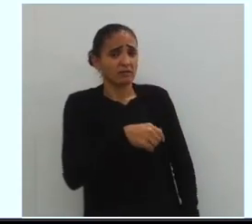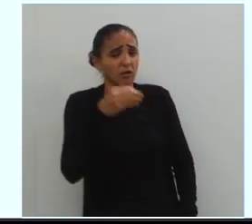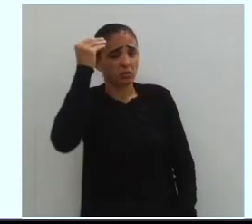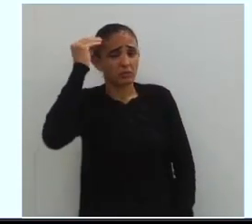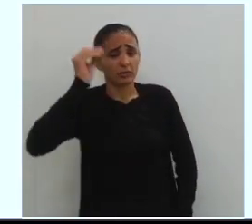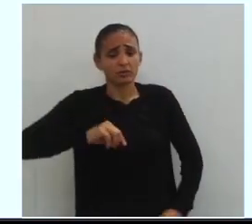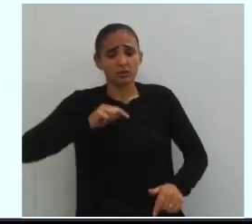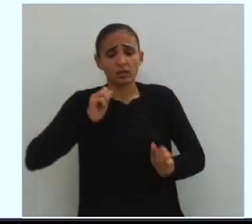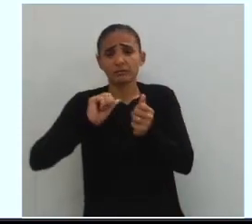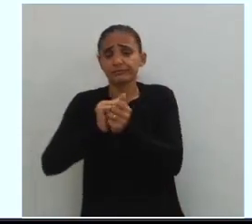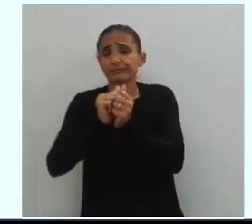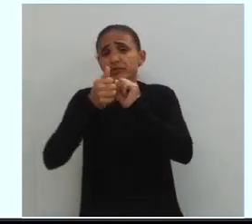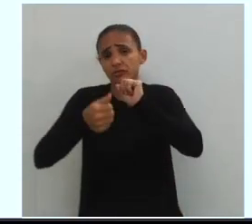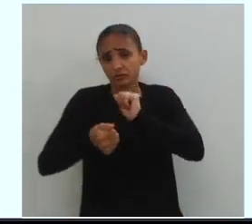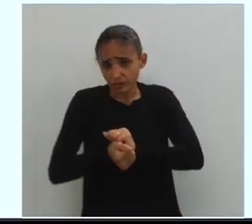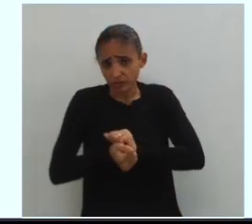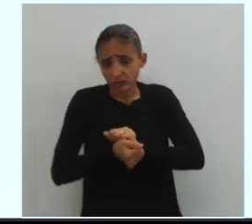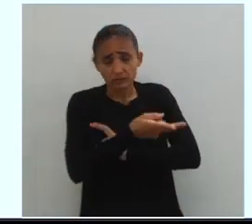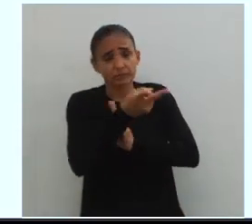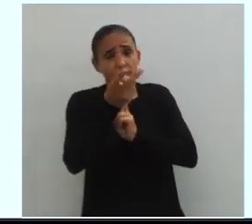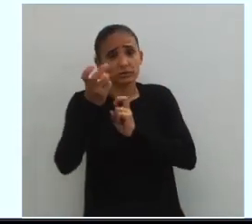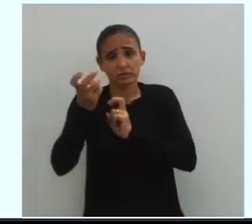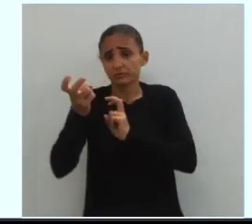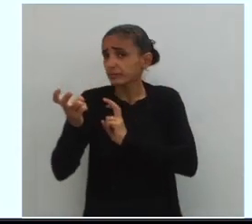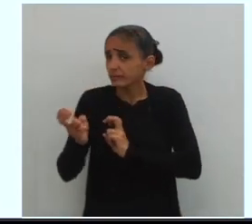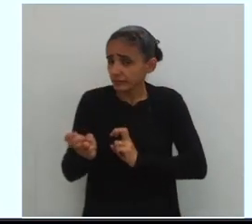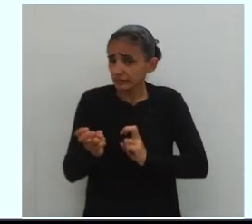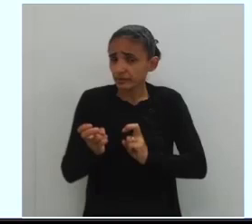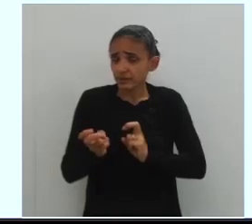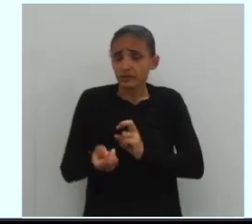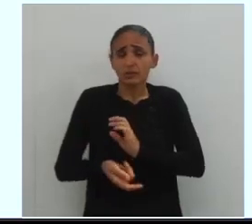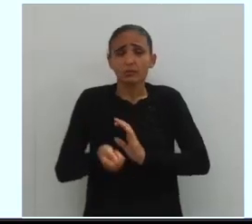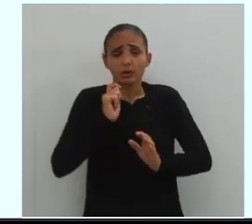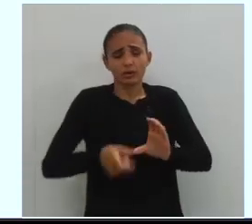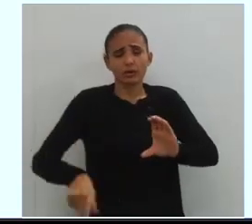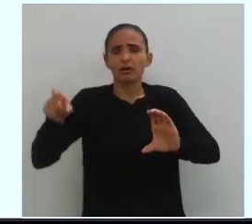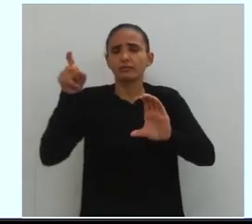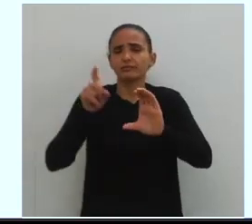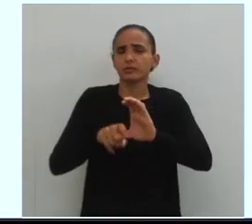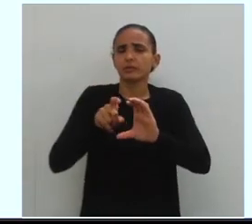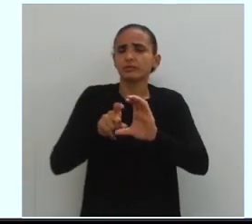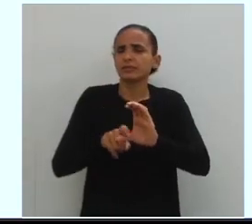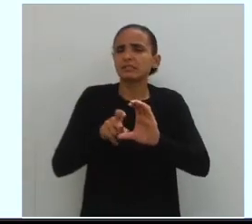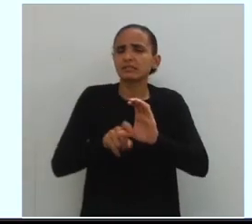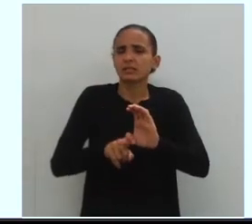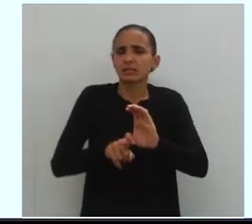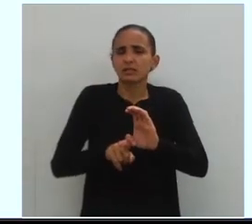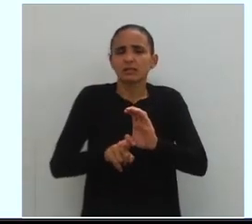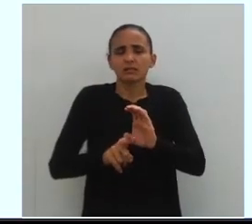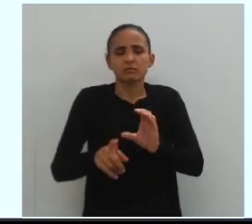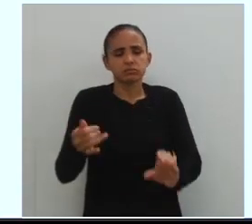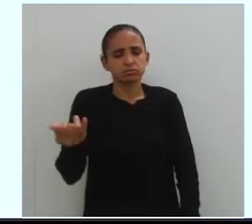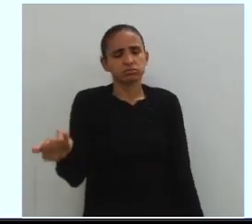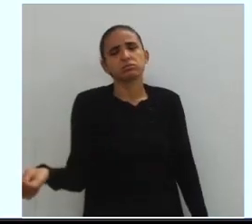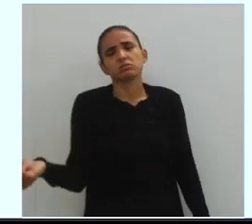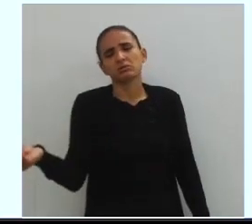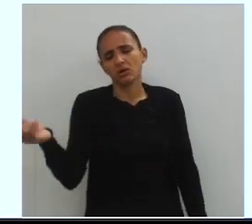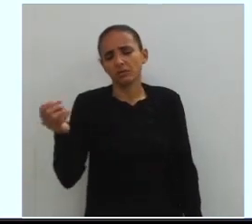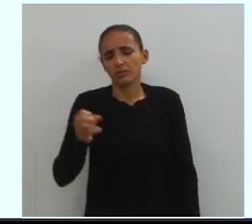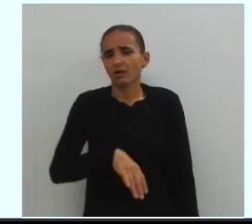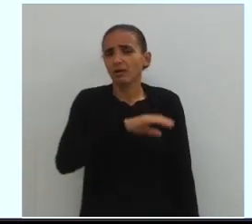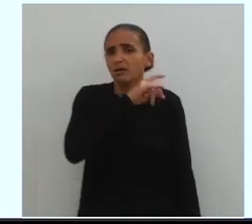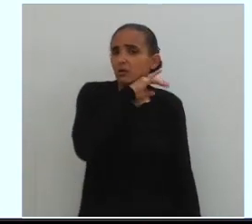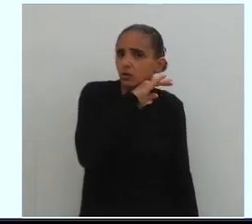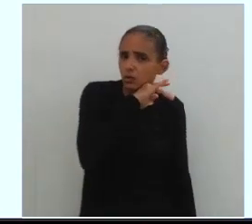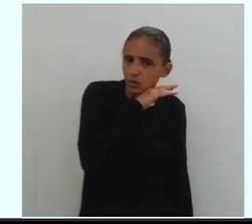química, na realidade, ela é em especial em algumas drogas, elas vão trazer sensações que são